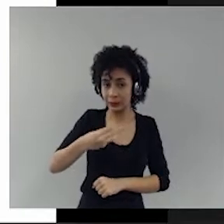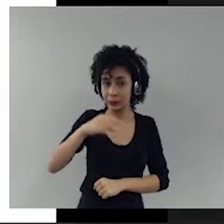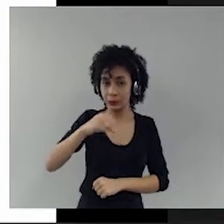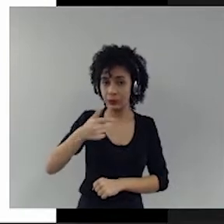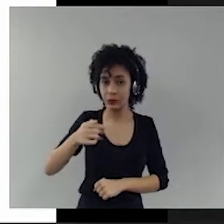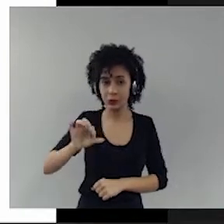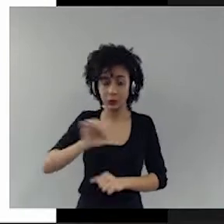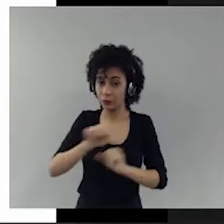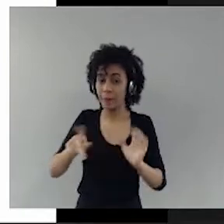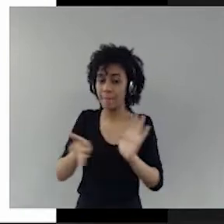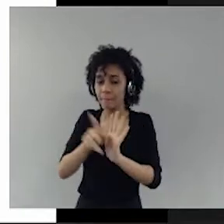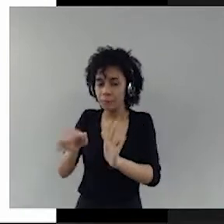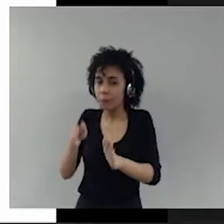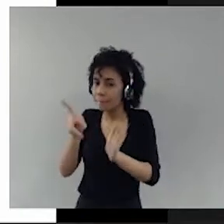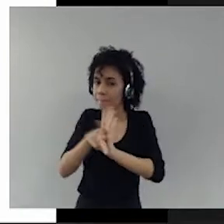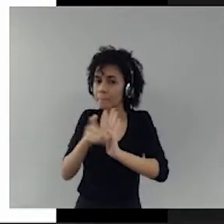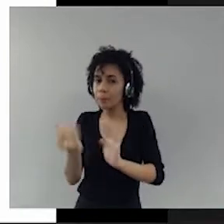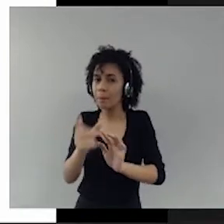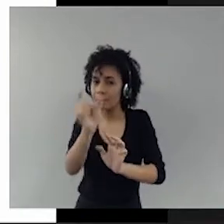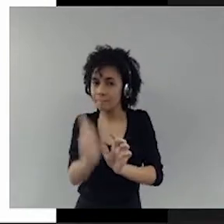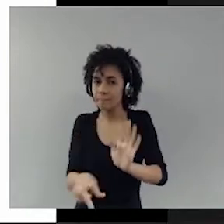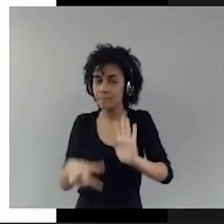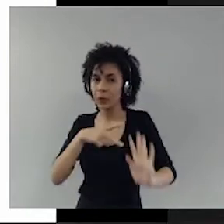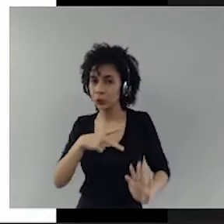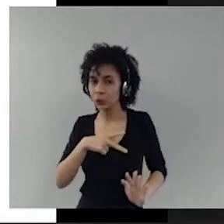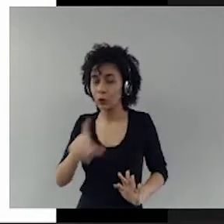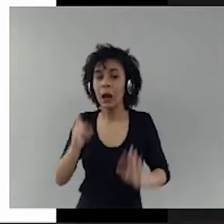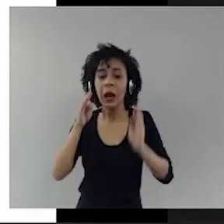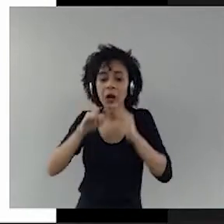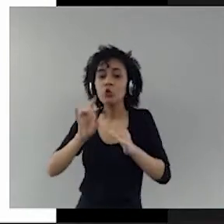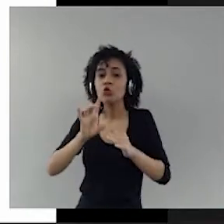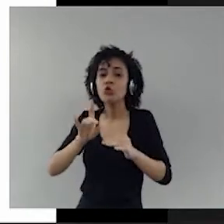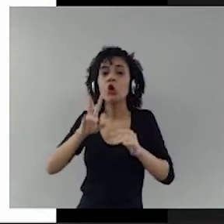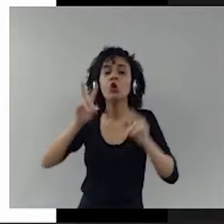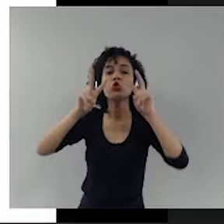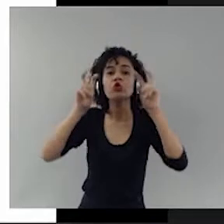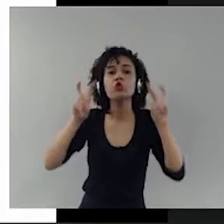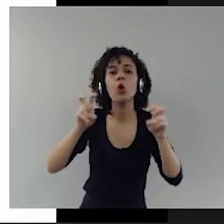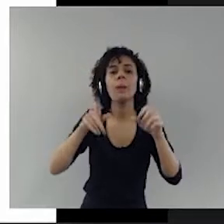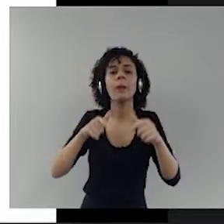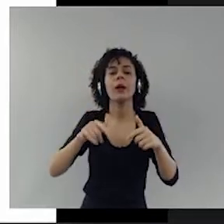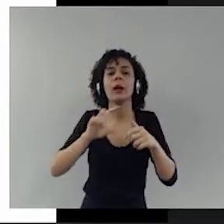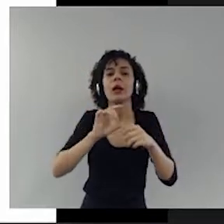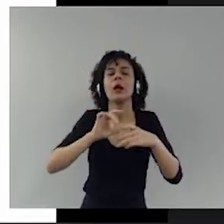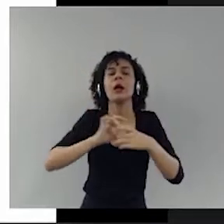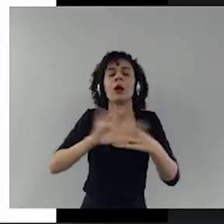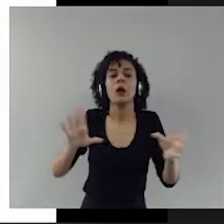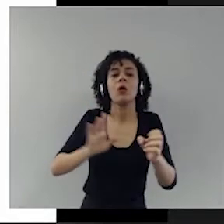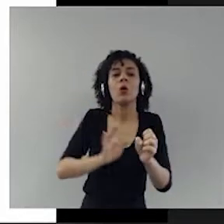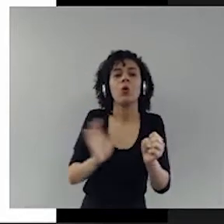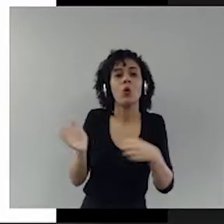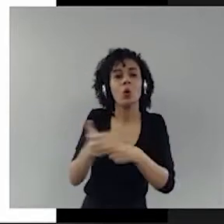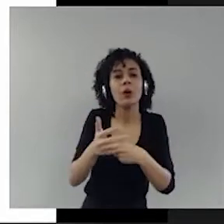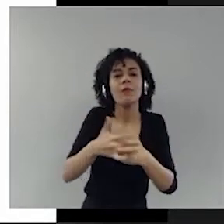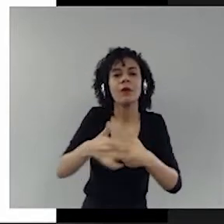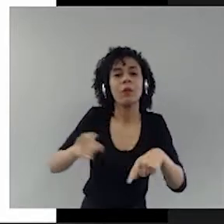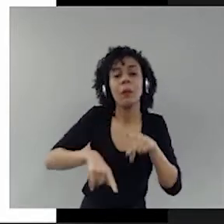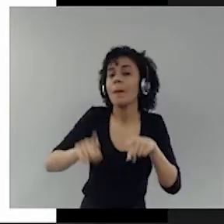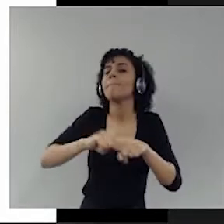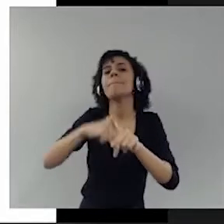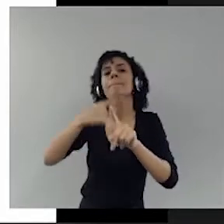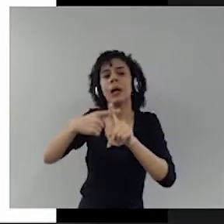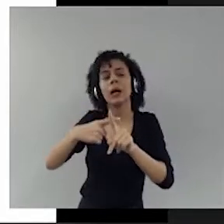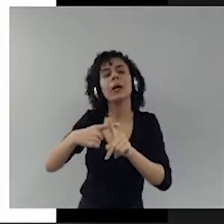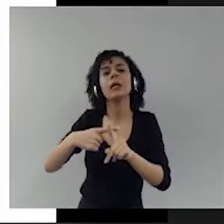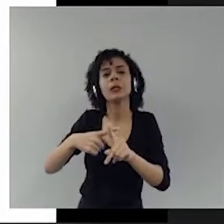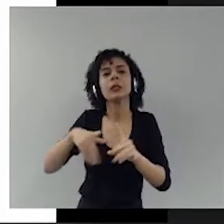norma autônoma e também não trata apenas esses caminhos das licitações destinadas ao enfrentamento da pandemia ela aí